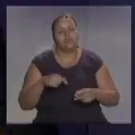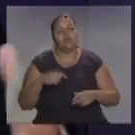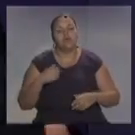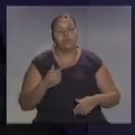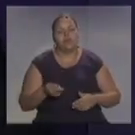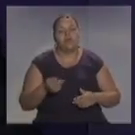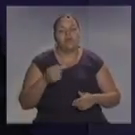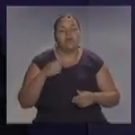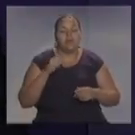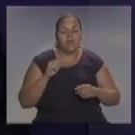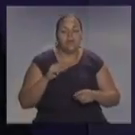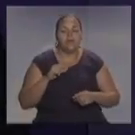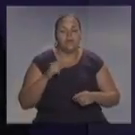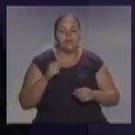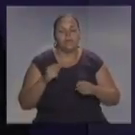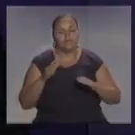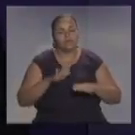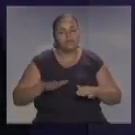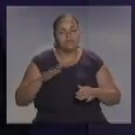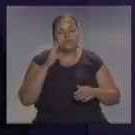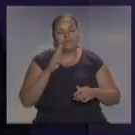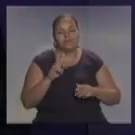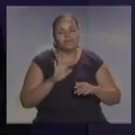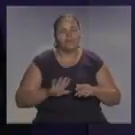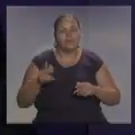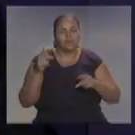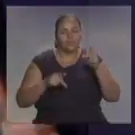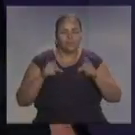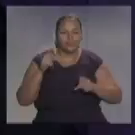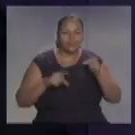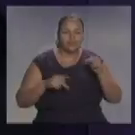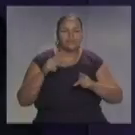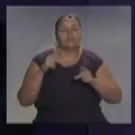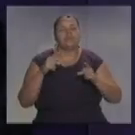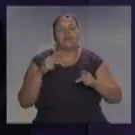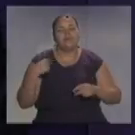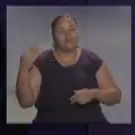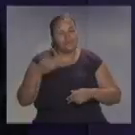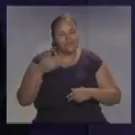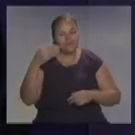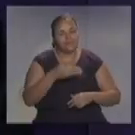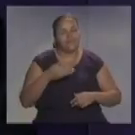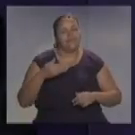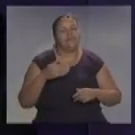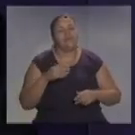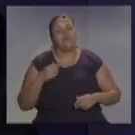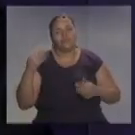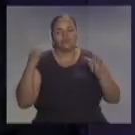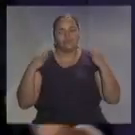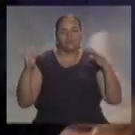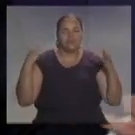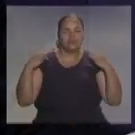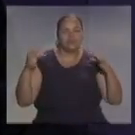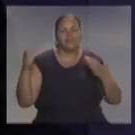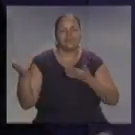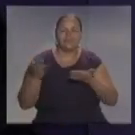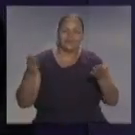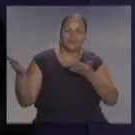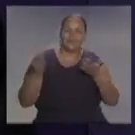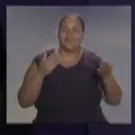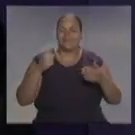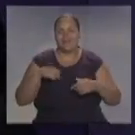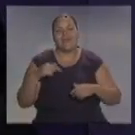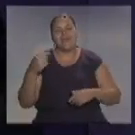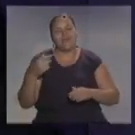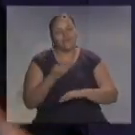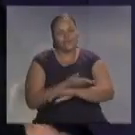da prática do desporto, né? O cenário foi um cenário da população prestigiar, os turistas foram muito bem acolhidos, a